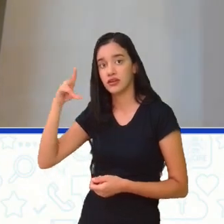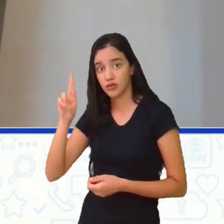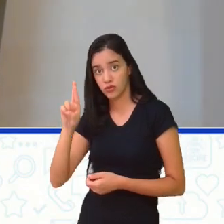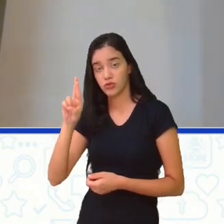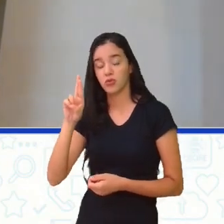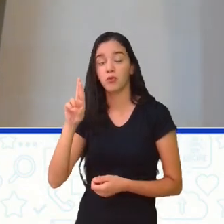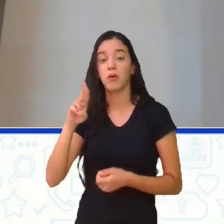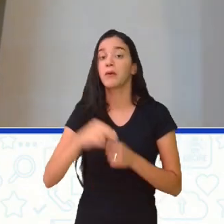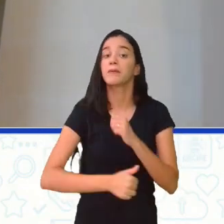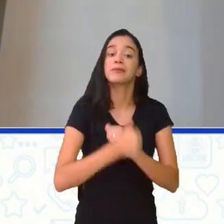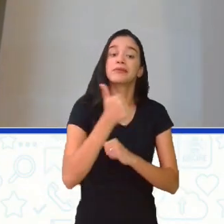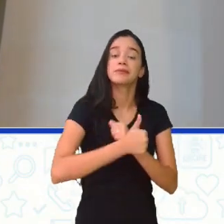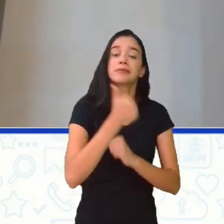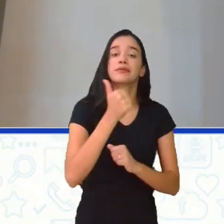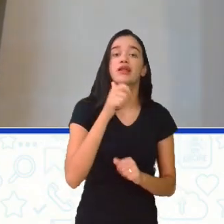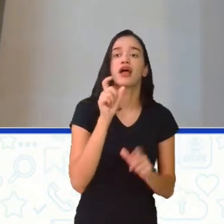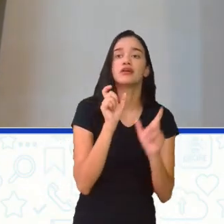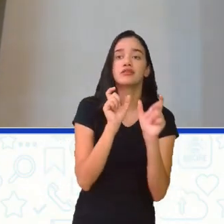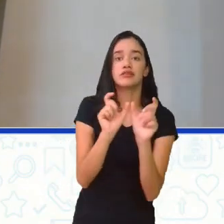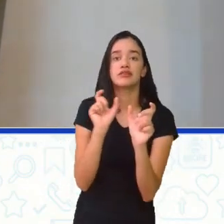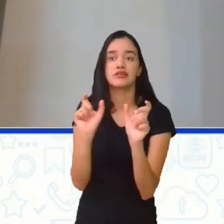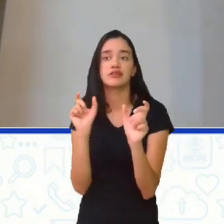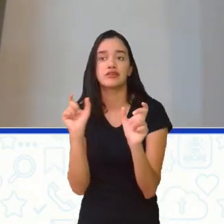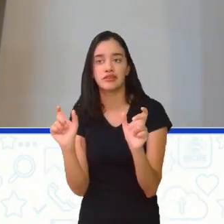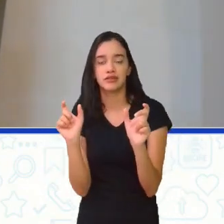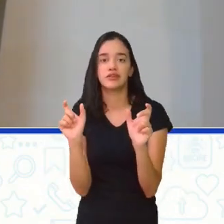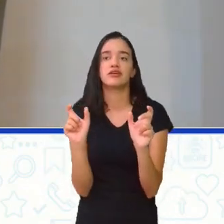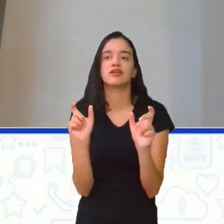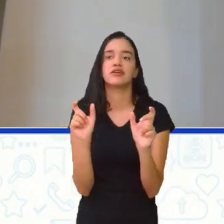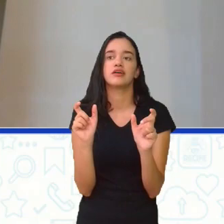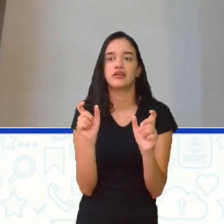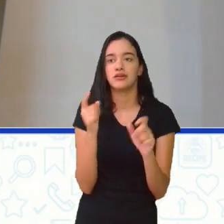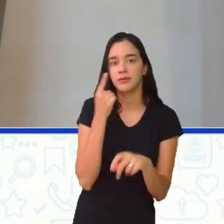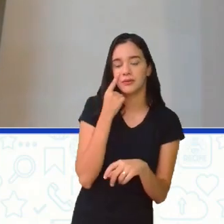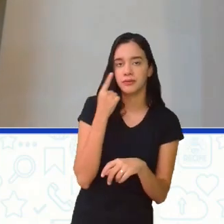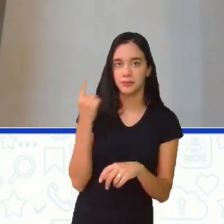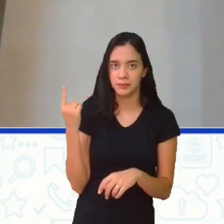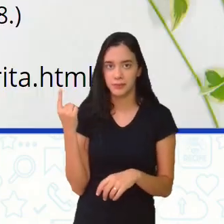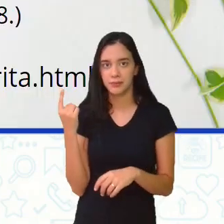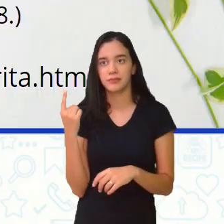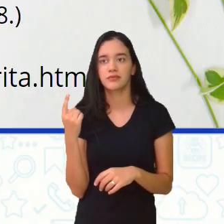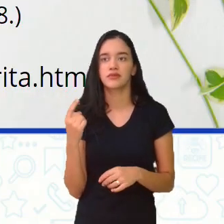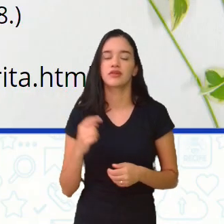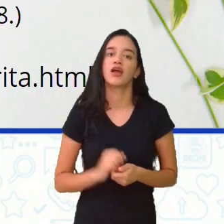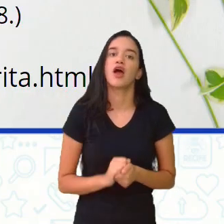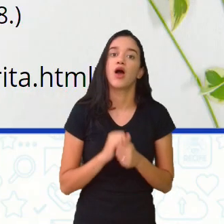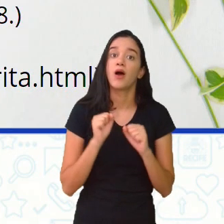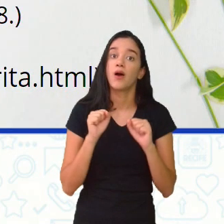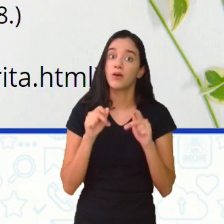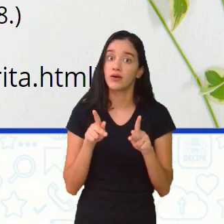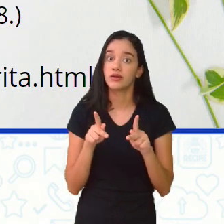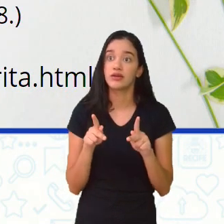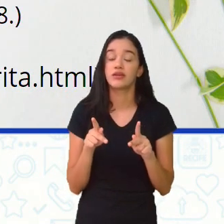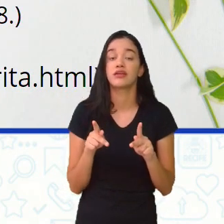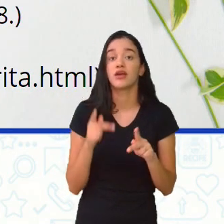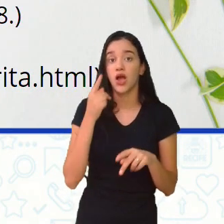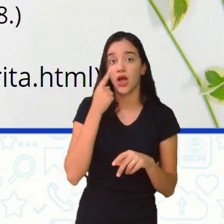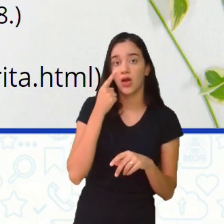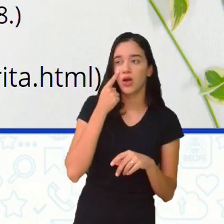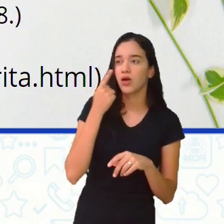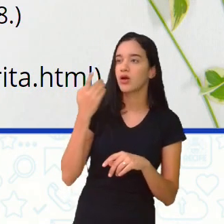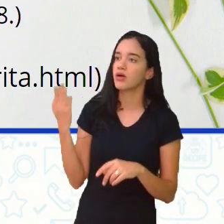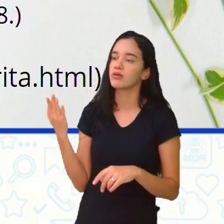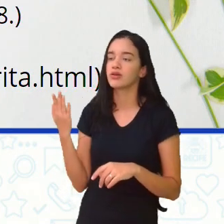Que é a primeira sílaba de trás para frente, que é a sílaba tônica, ok? Então, aí ficam as